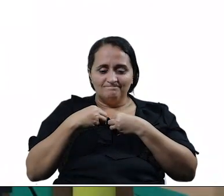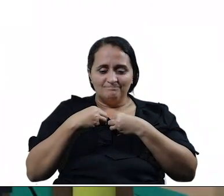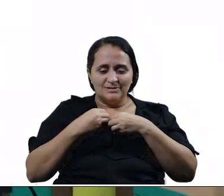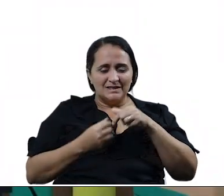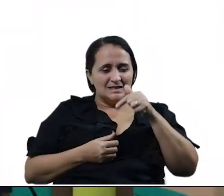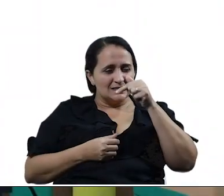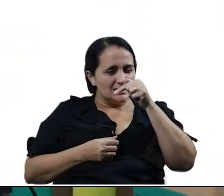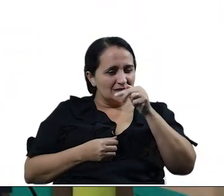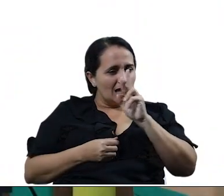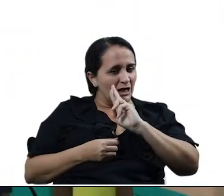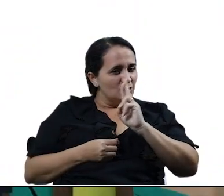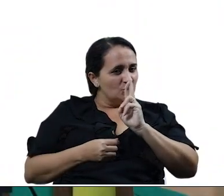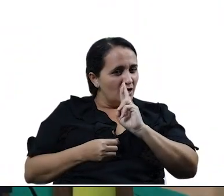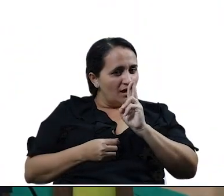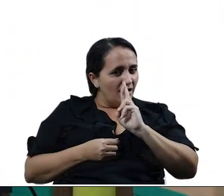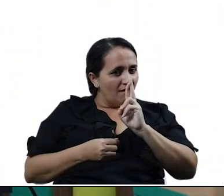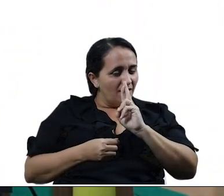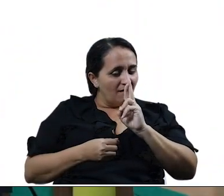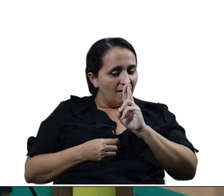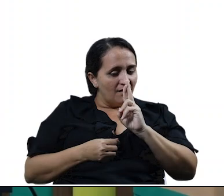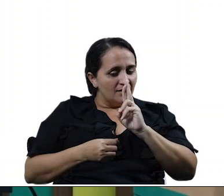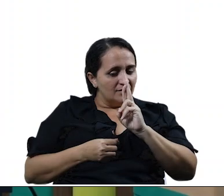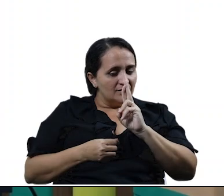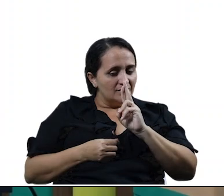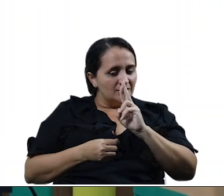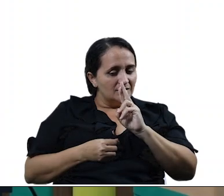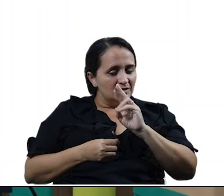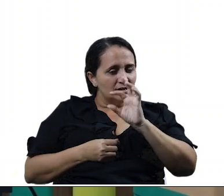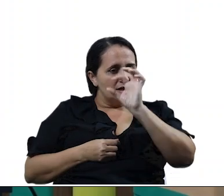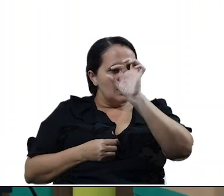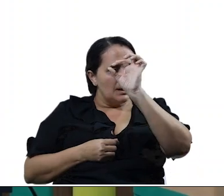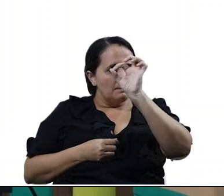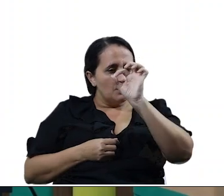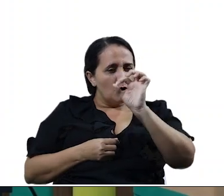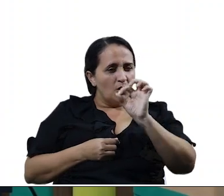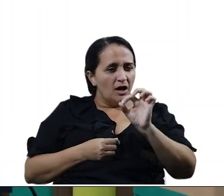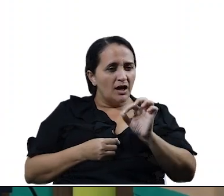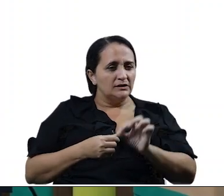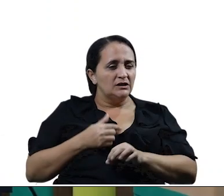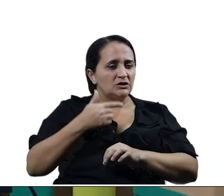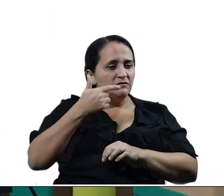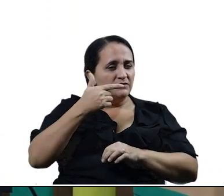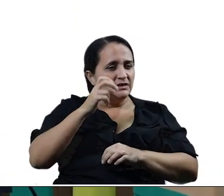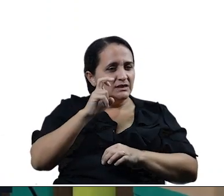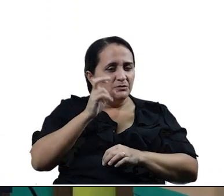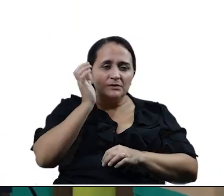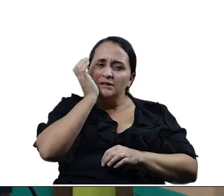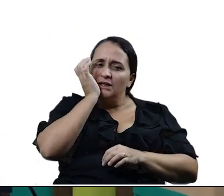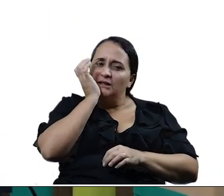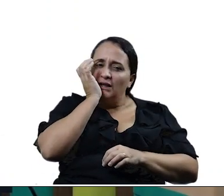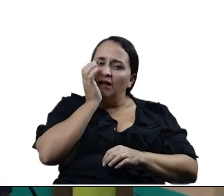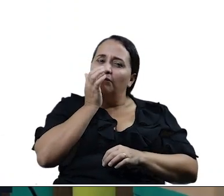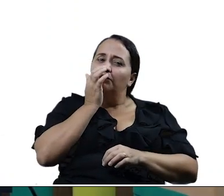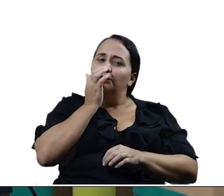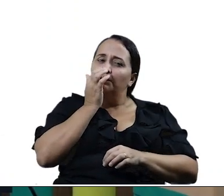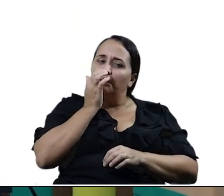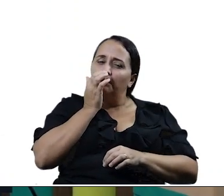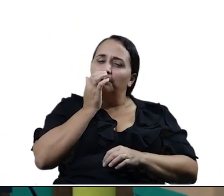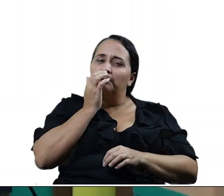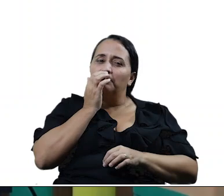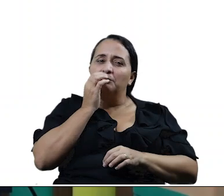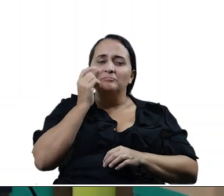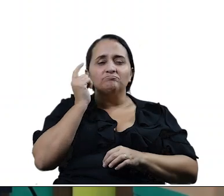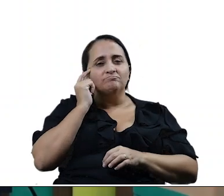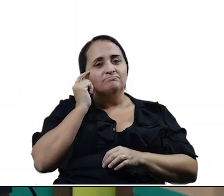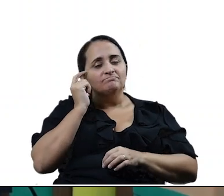R$7 em moedas de 25. Será que é uma conta difícil de fazer?